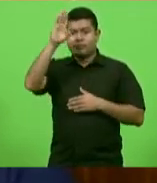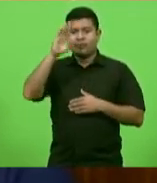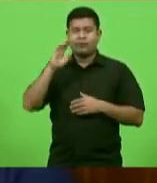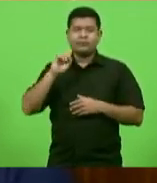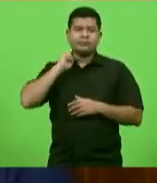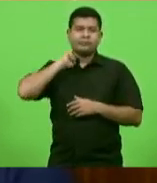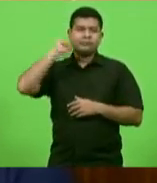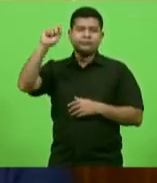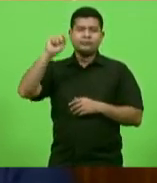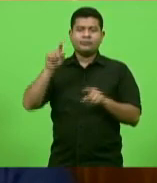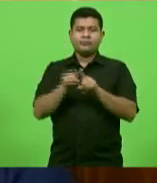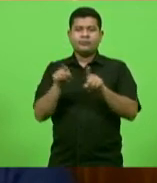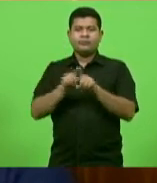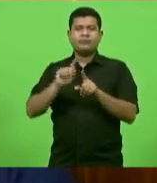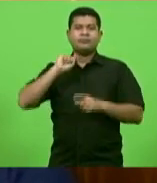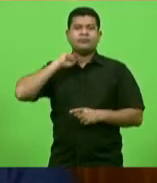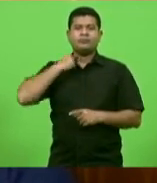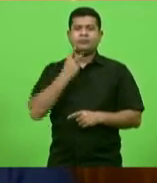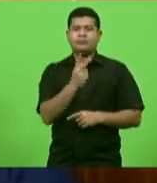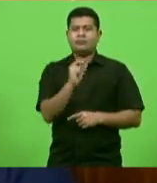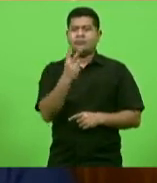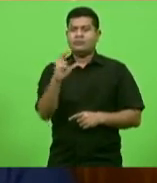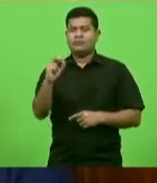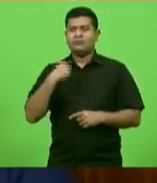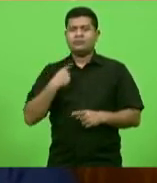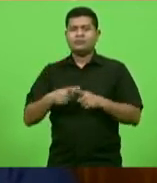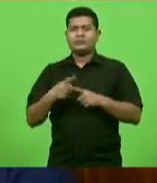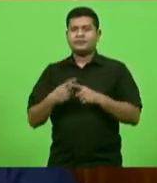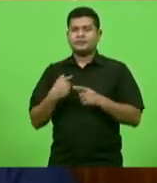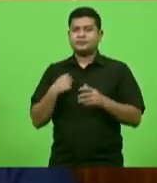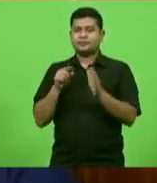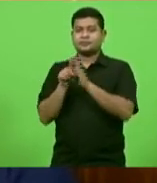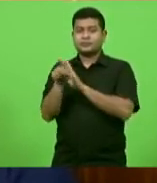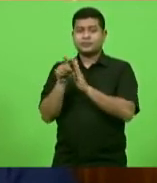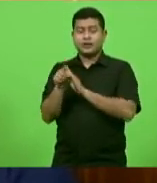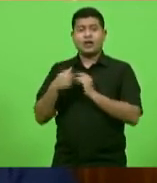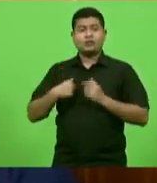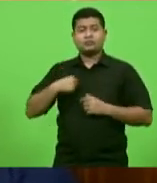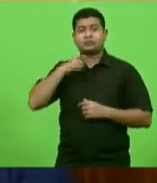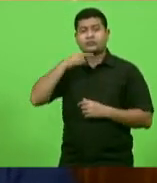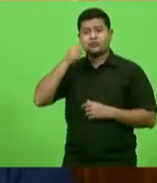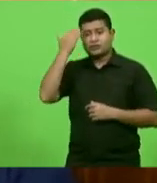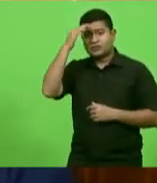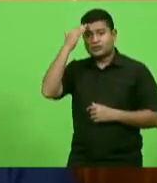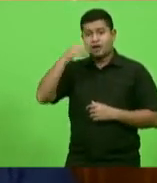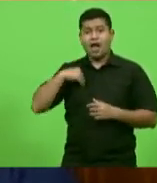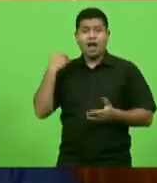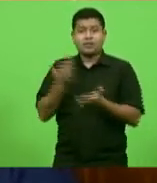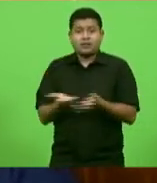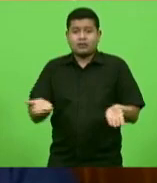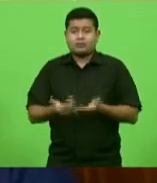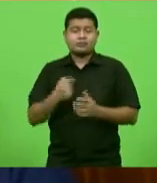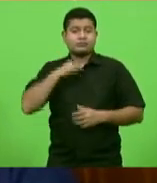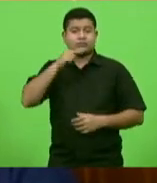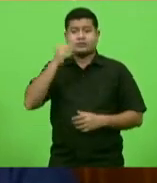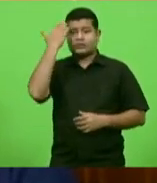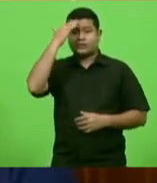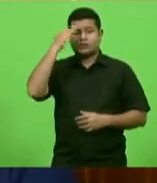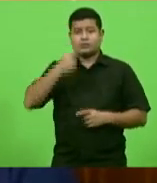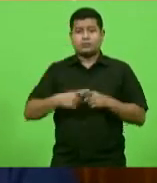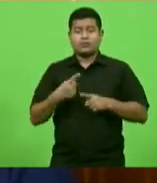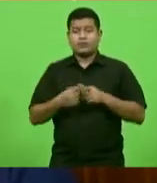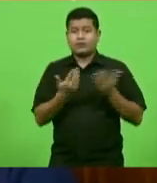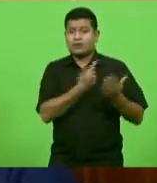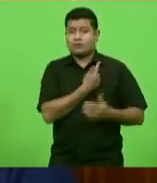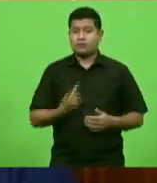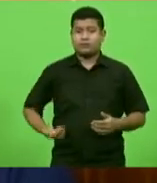abril e maio de 2020, quando eu questionava, não entendia e ainda não entendo o porquê de o